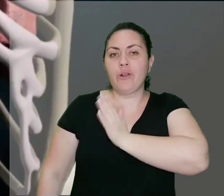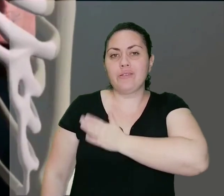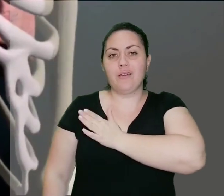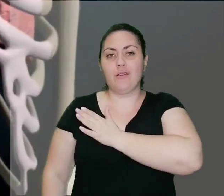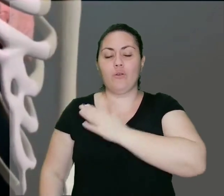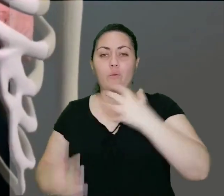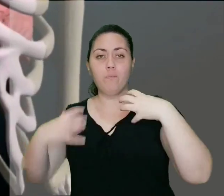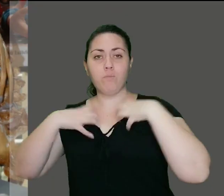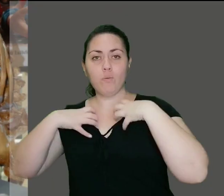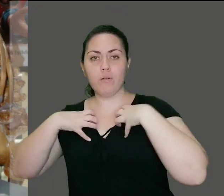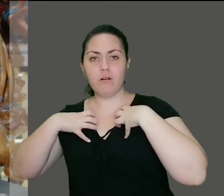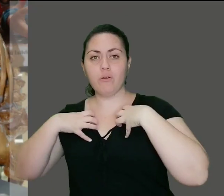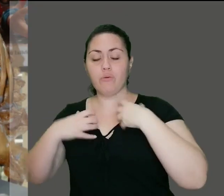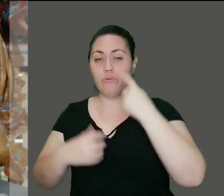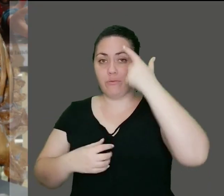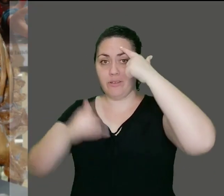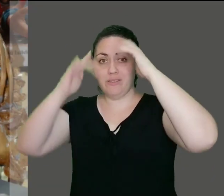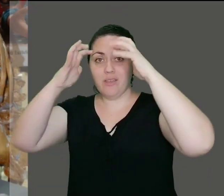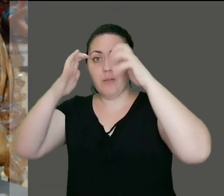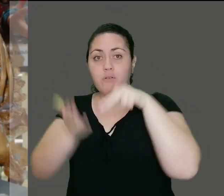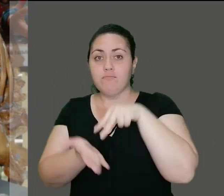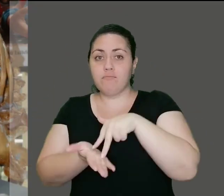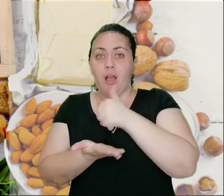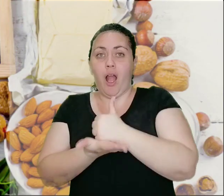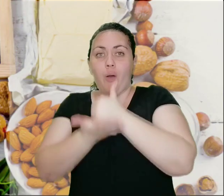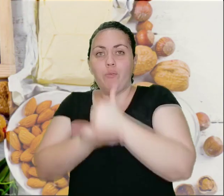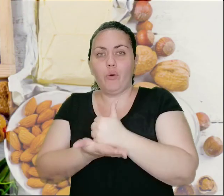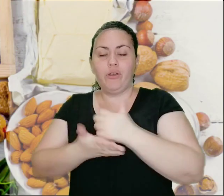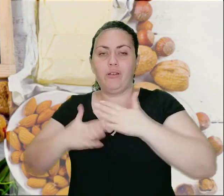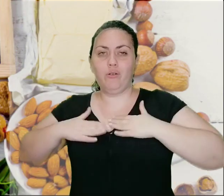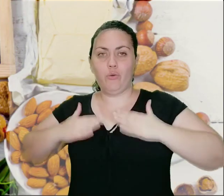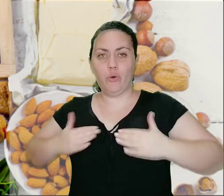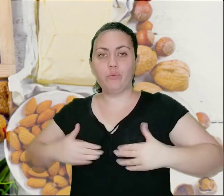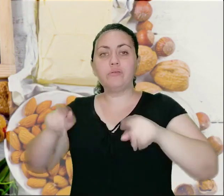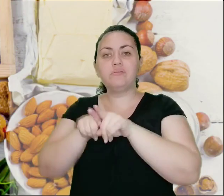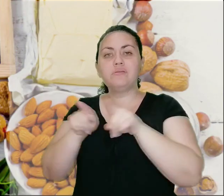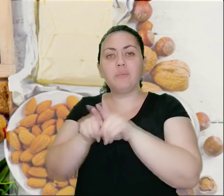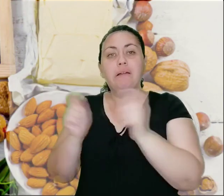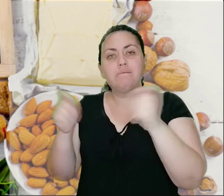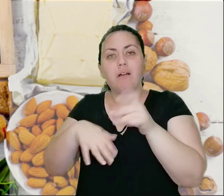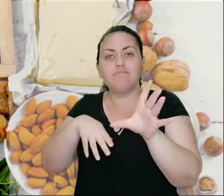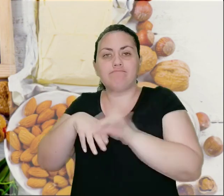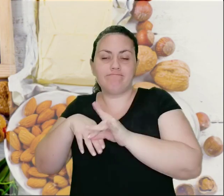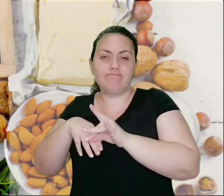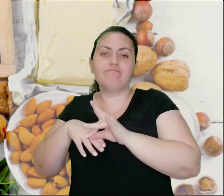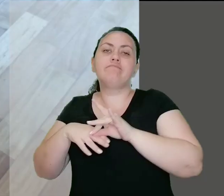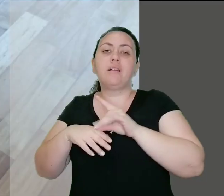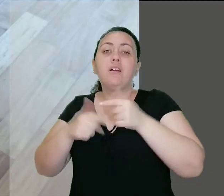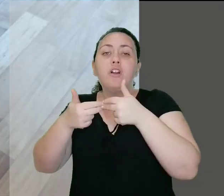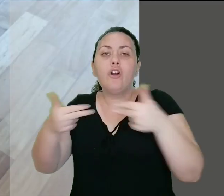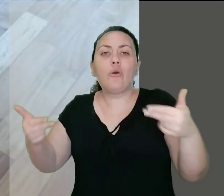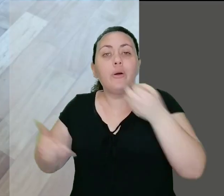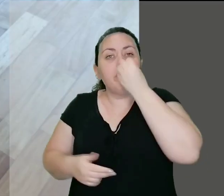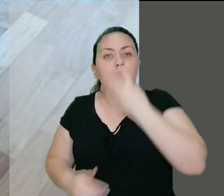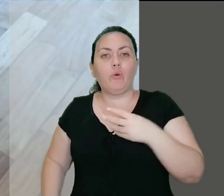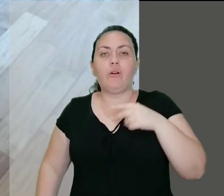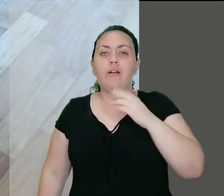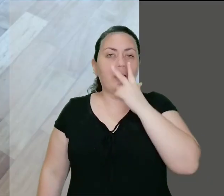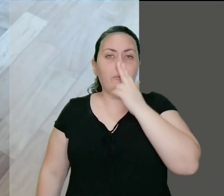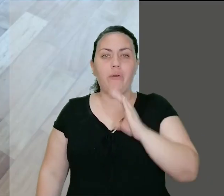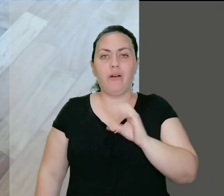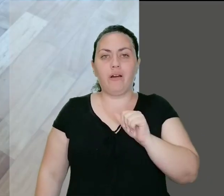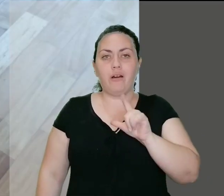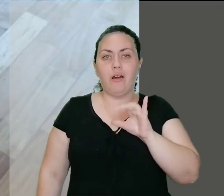o cérebro, sustentar o peso do corpo e ser um reservatório de nutrientes, como o cálcio. Além disso, eles